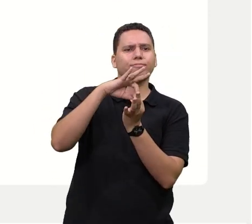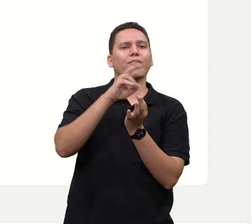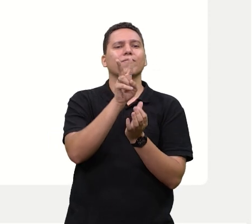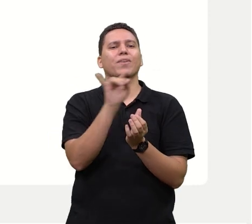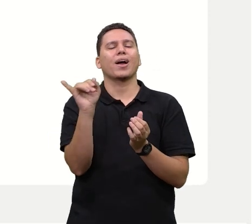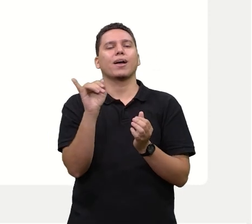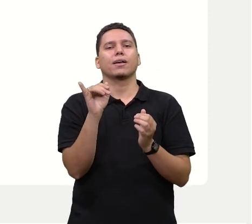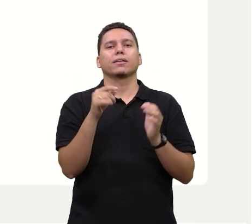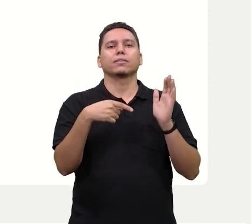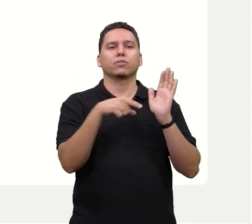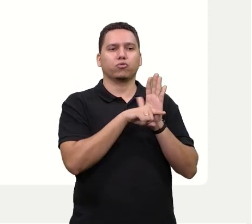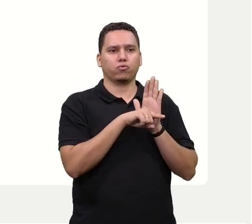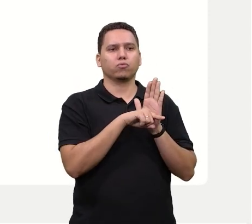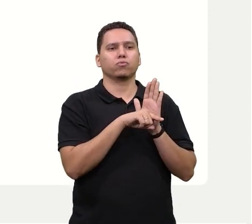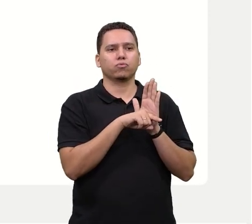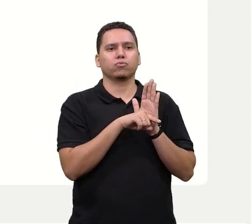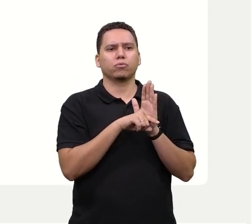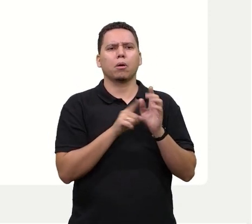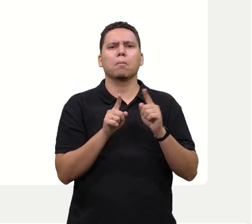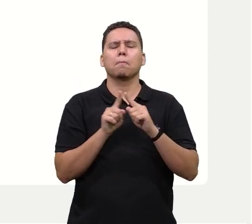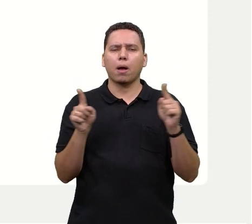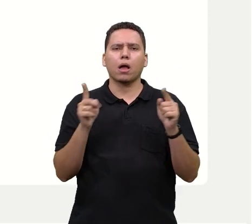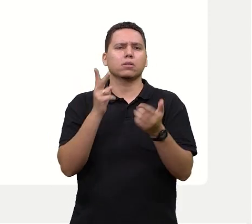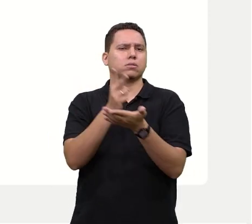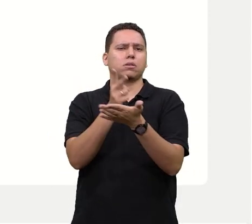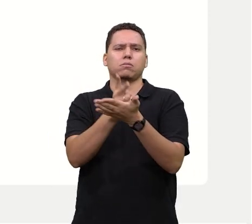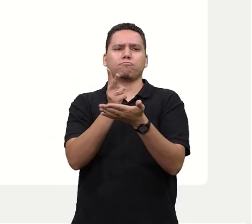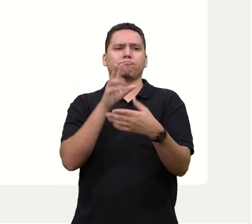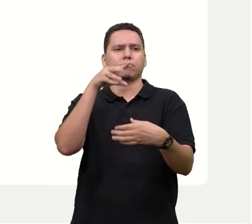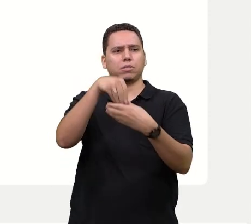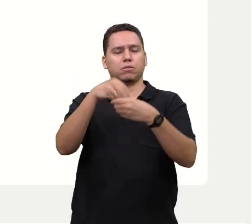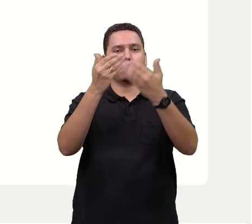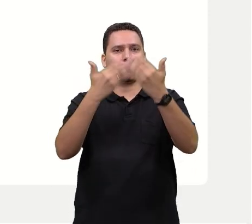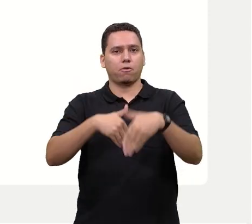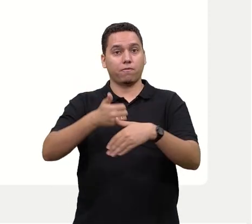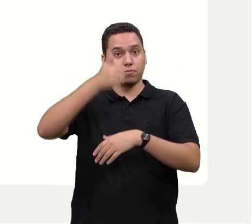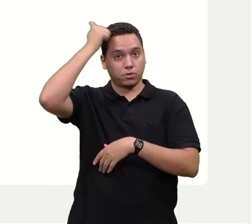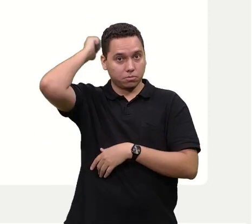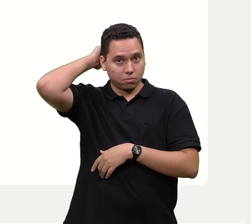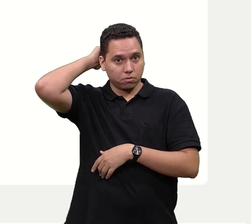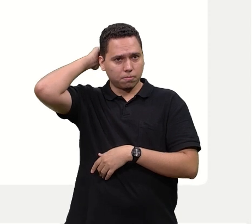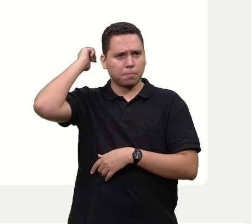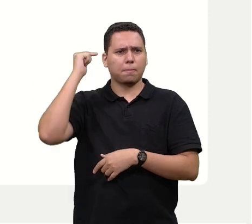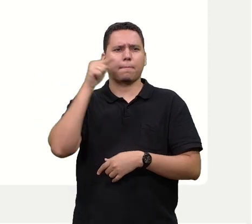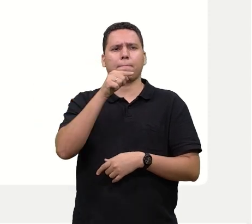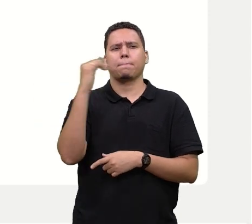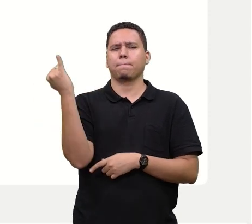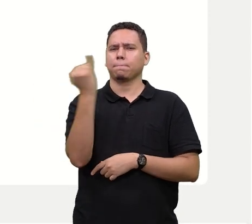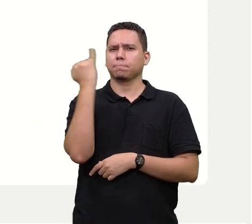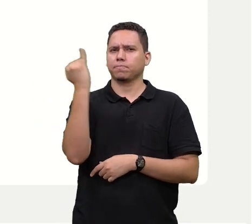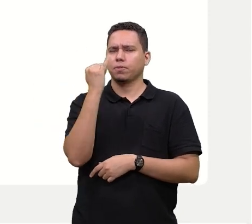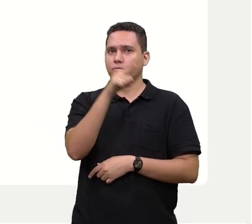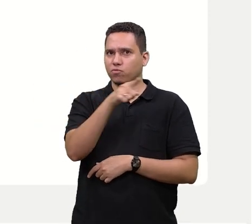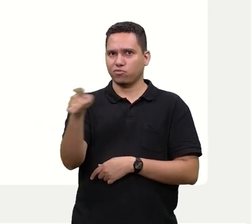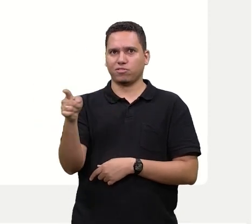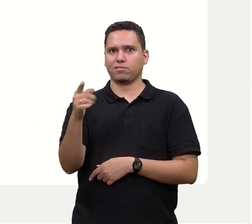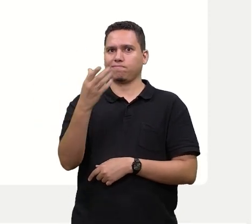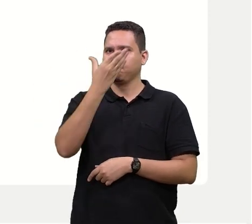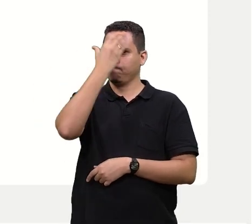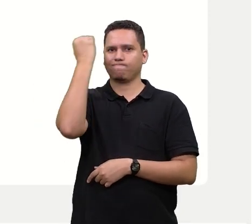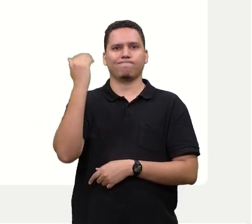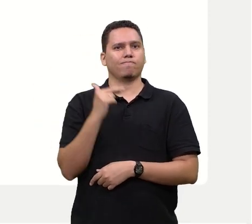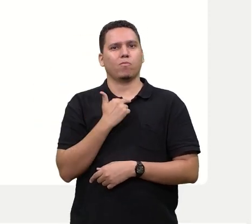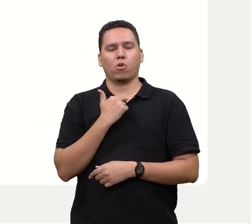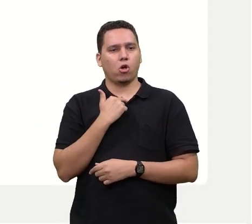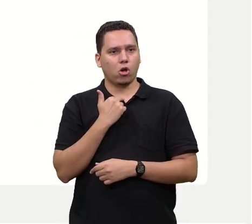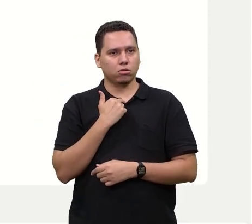que memorizar? Não, isso aí vai ser sempre dado em prova de vestibular, correto? Isso é uma coisa importante que não pode ser esquecida. No caso do atrito, você